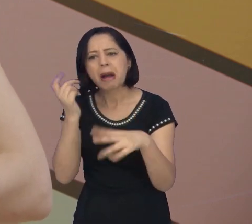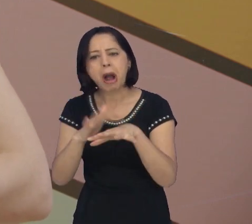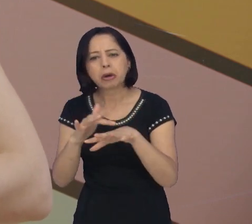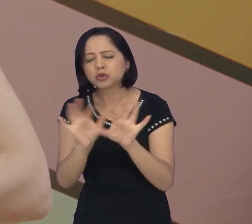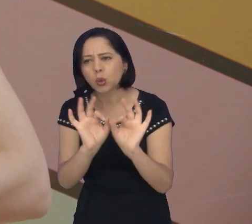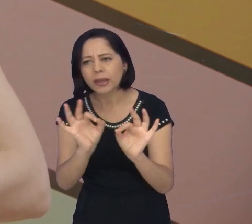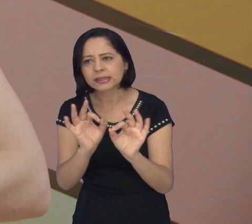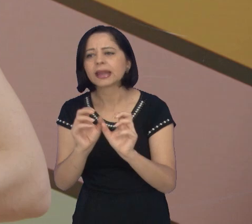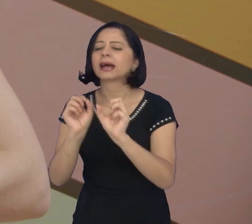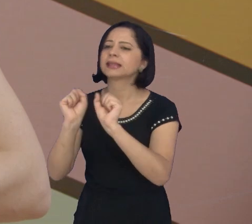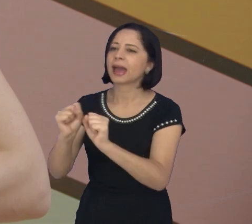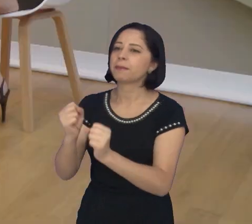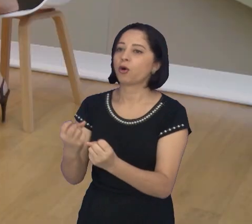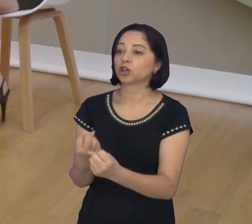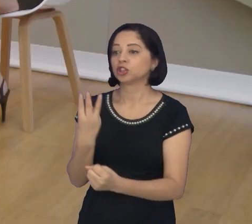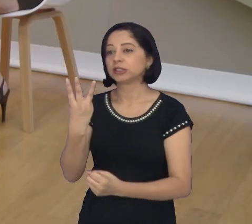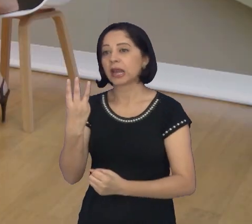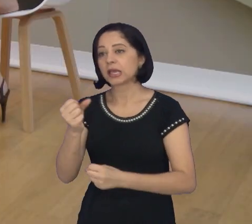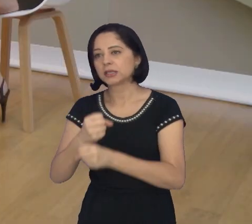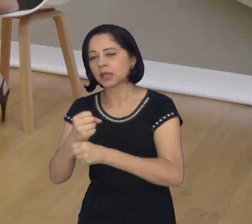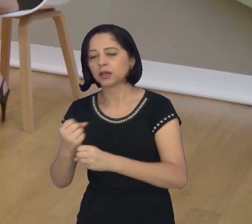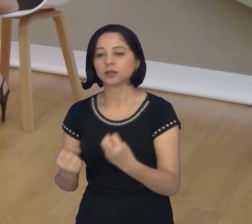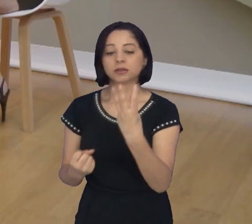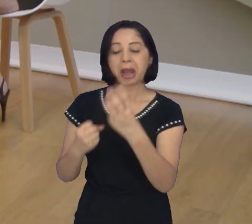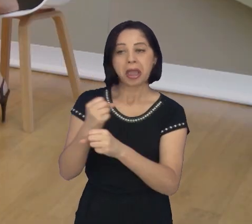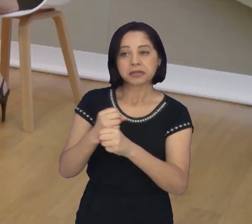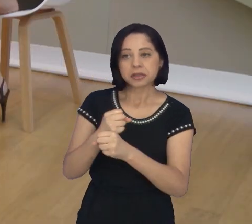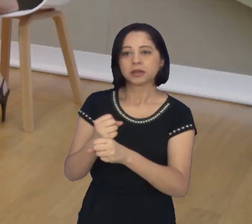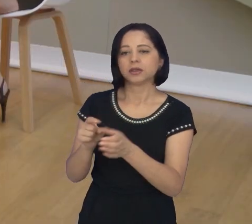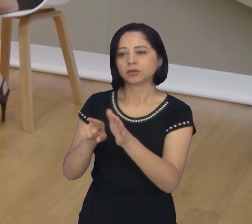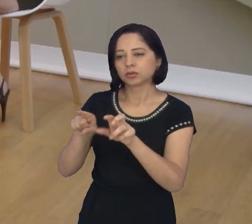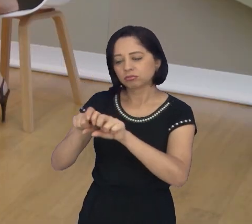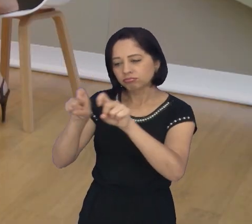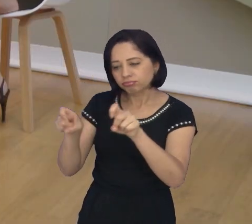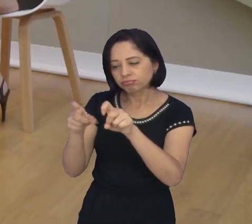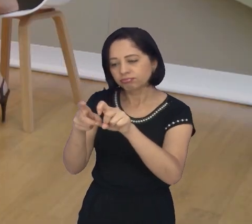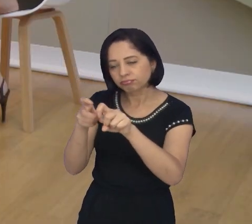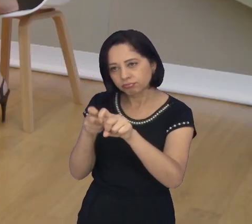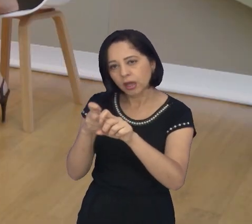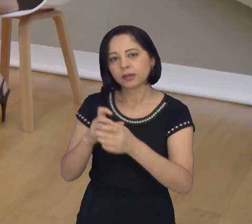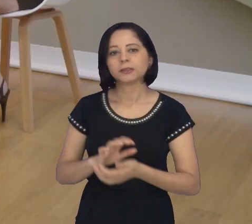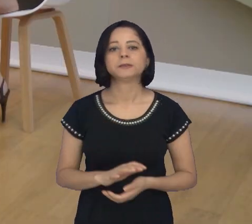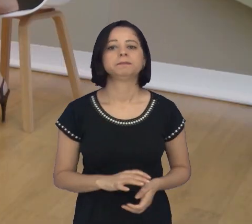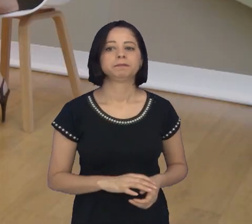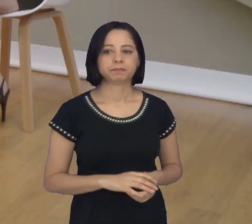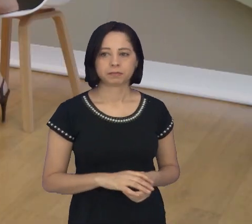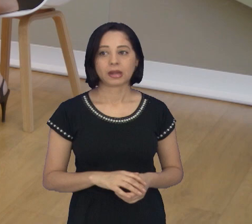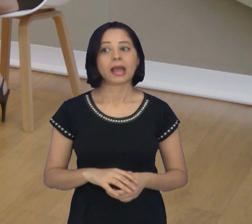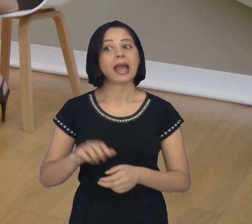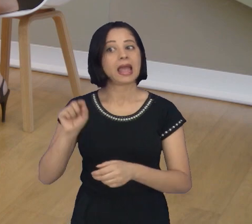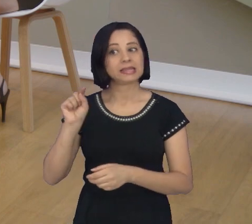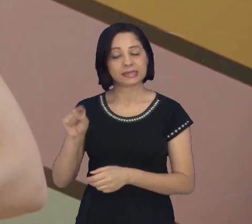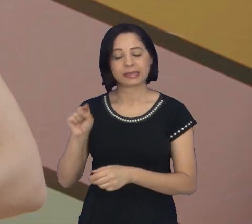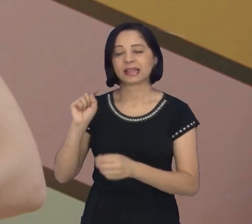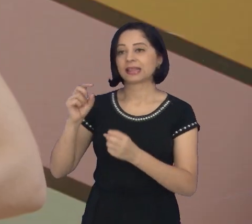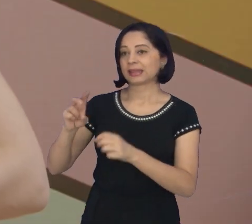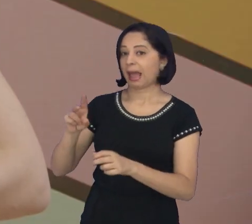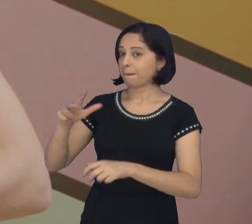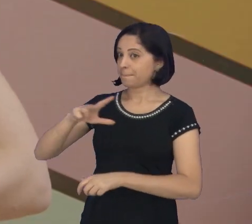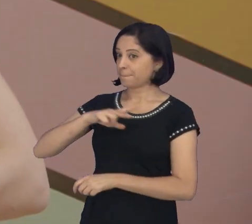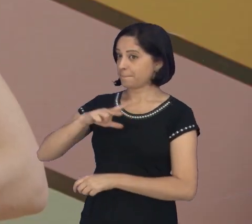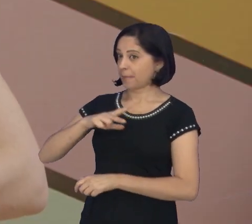a cada 3 anos. Olha só, essa diferença eu não sabia. Sim. E Na rede privada nós temos